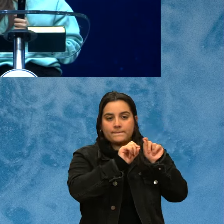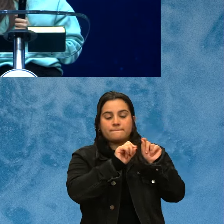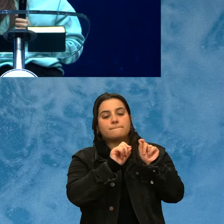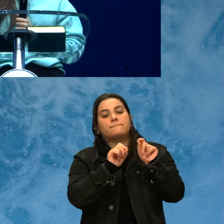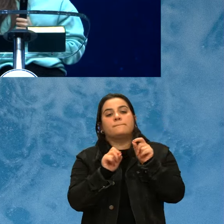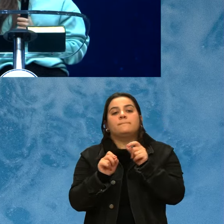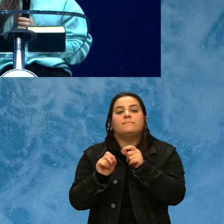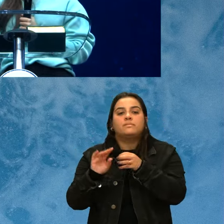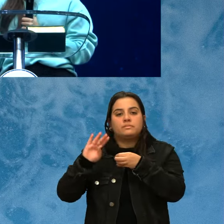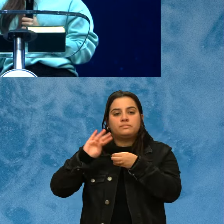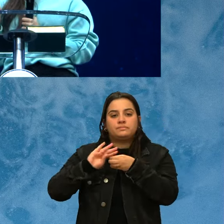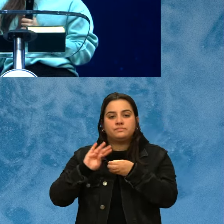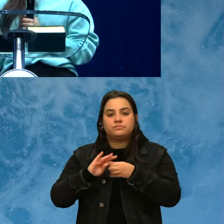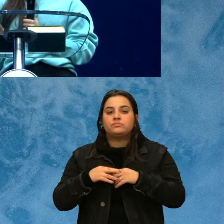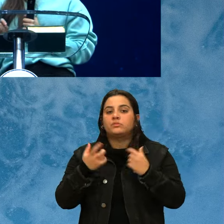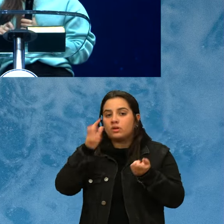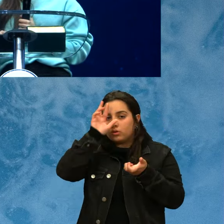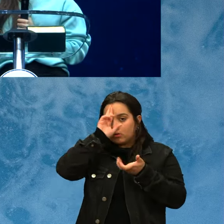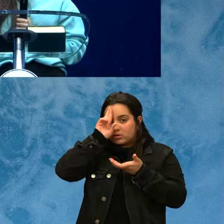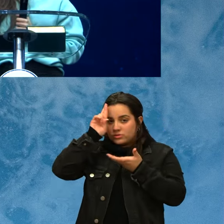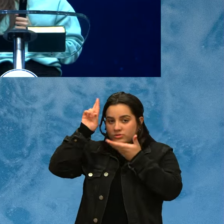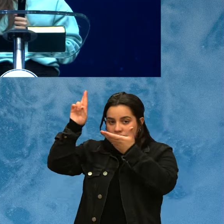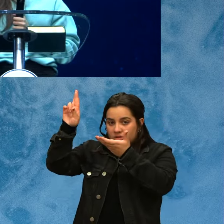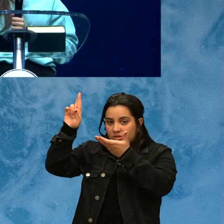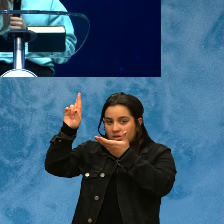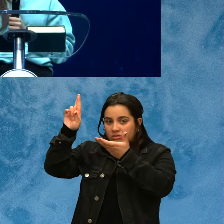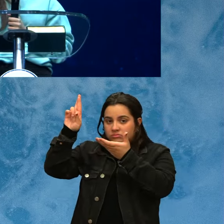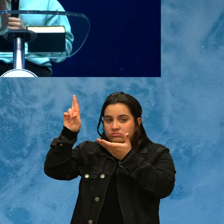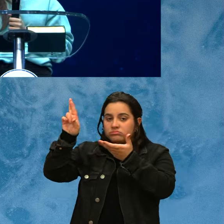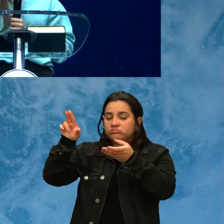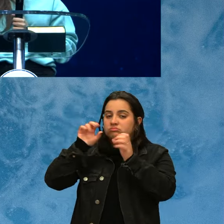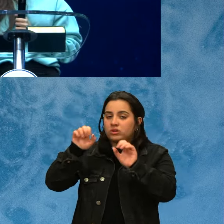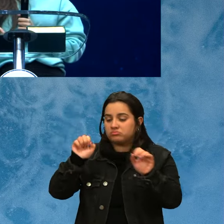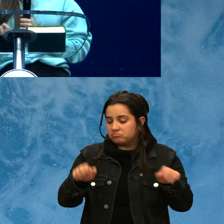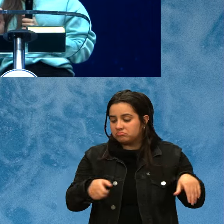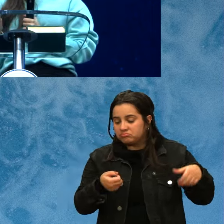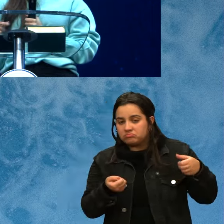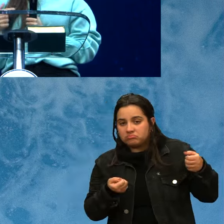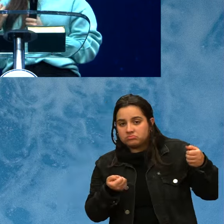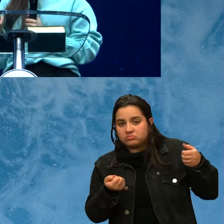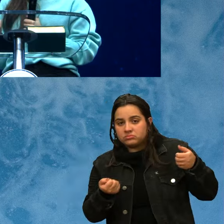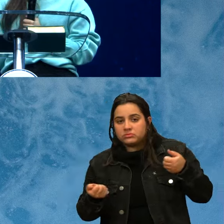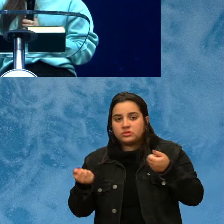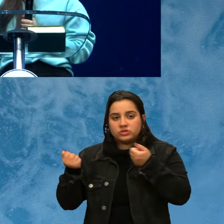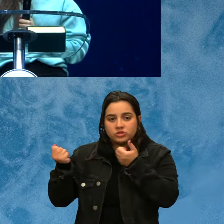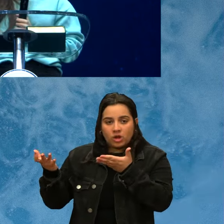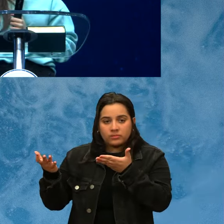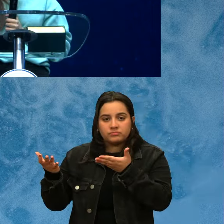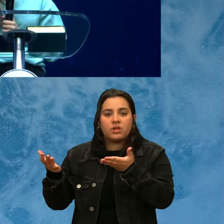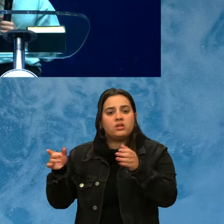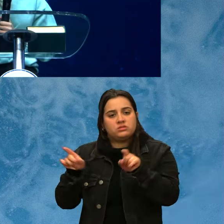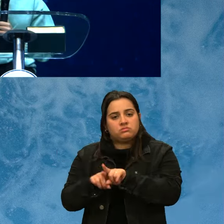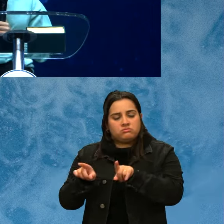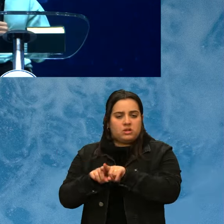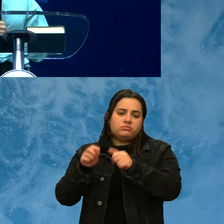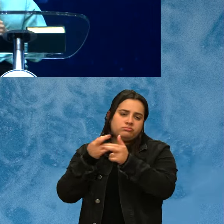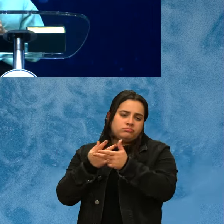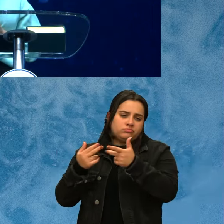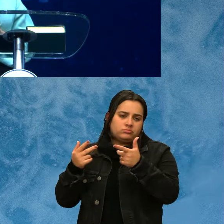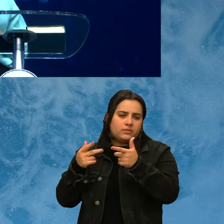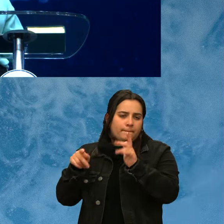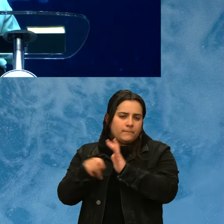sitiou. E o Senhor entregou Jeoaquim, rei de Judá, nas suas mãos, e também alguns dos utensílios do templo de